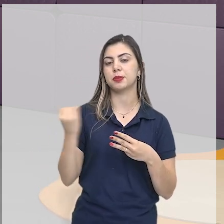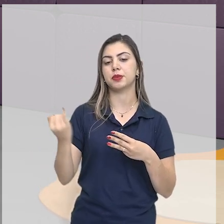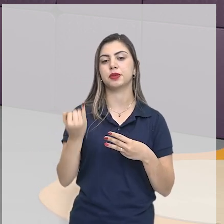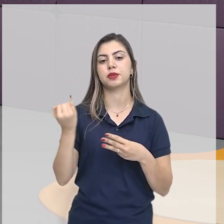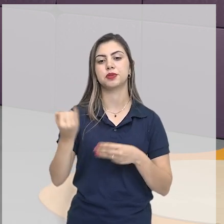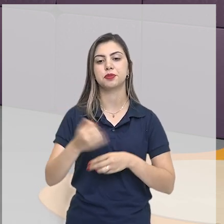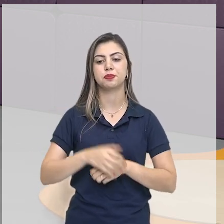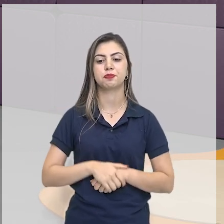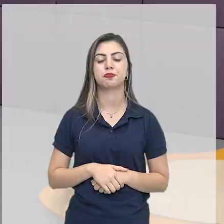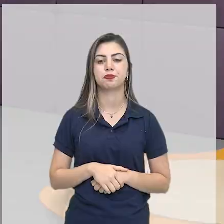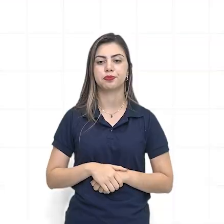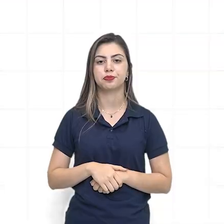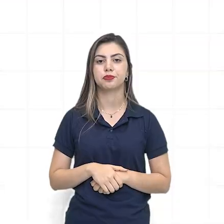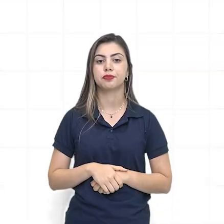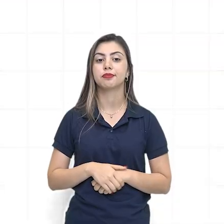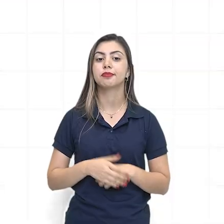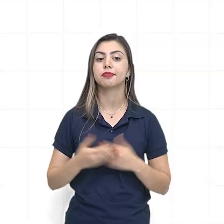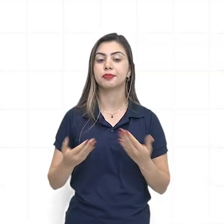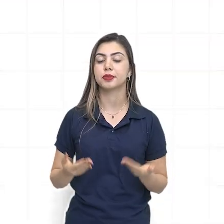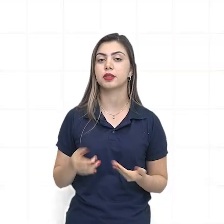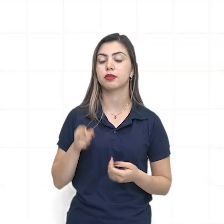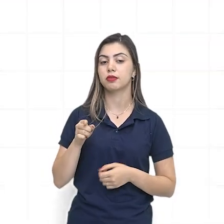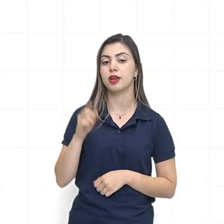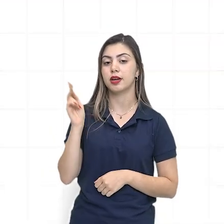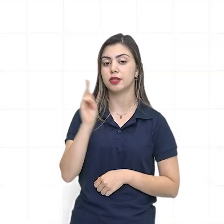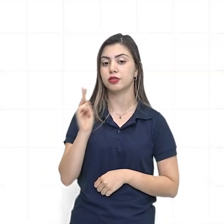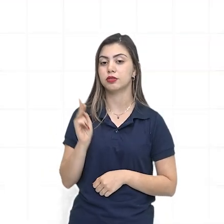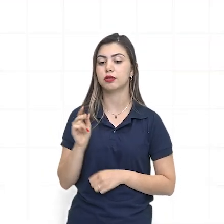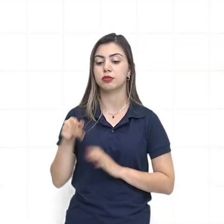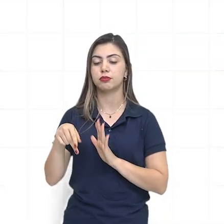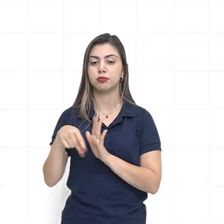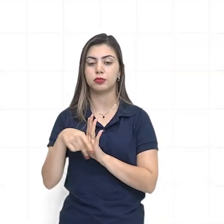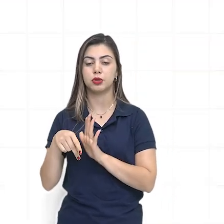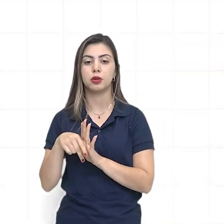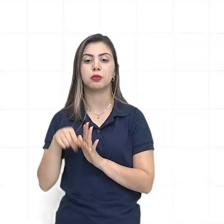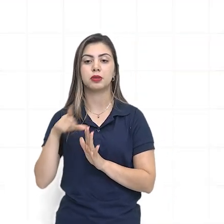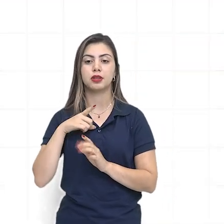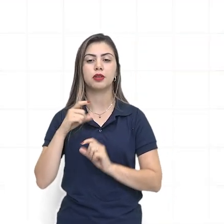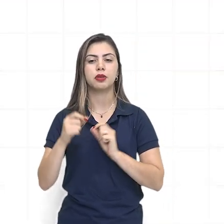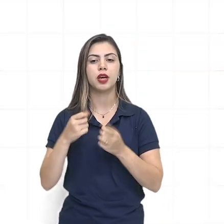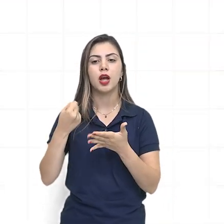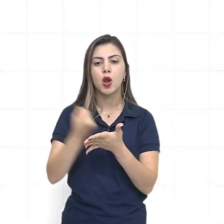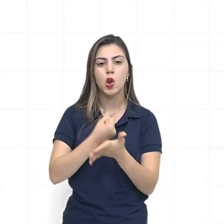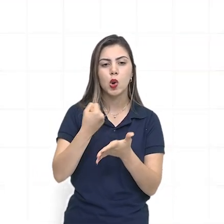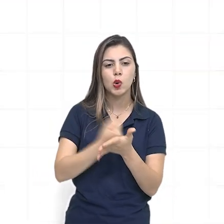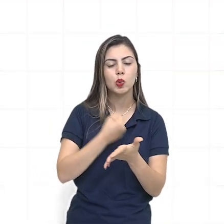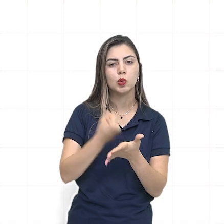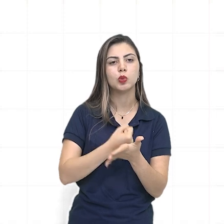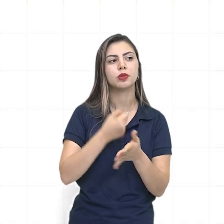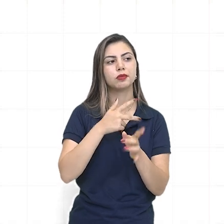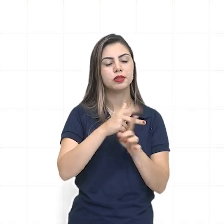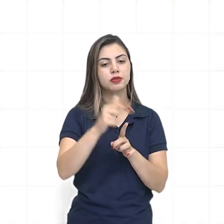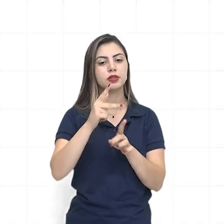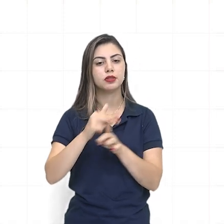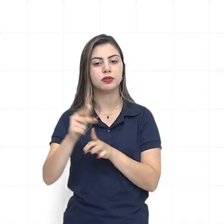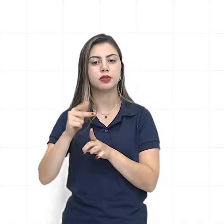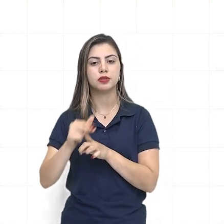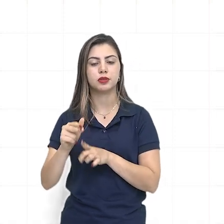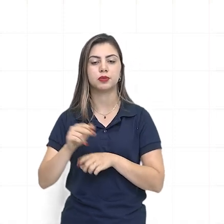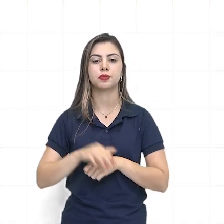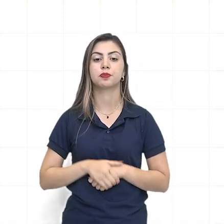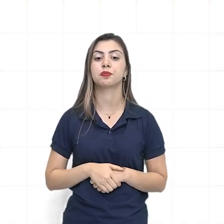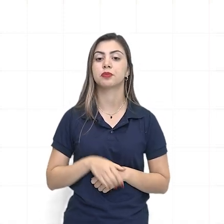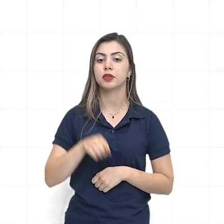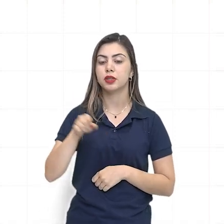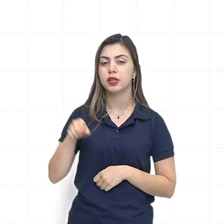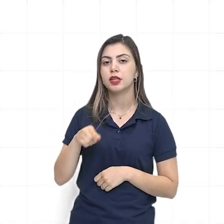reinados. A história do povo hebreu é uma história de lutas e conquistas, Os hebreus